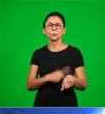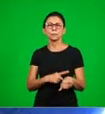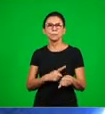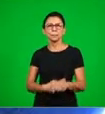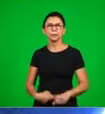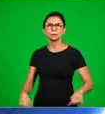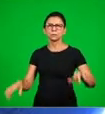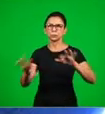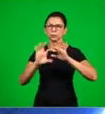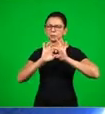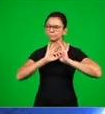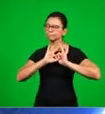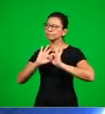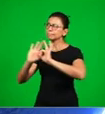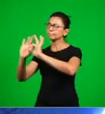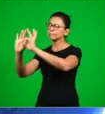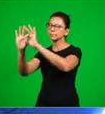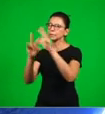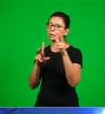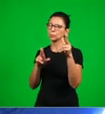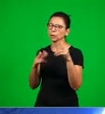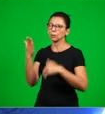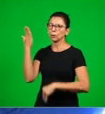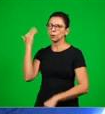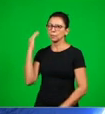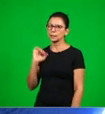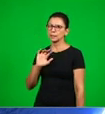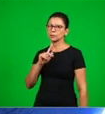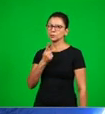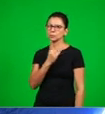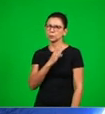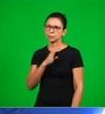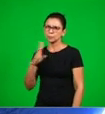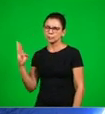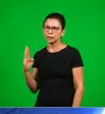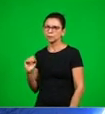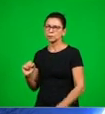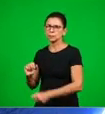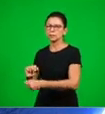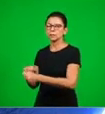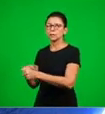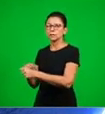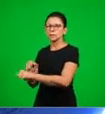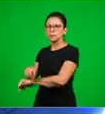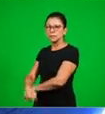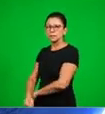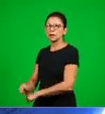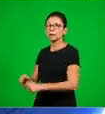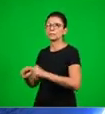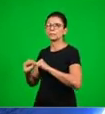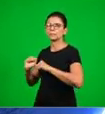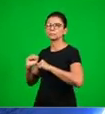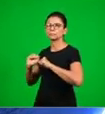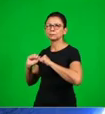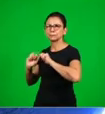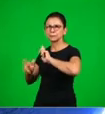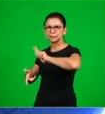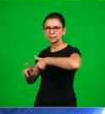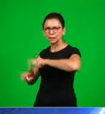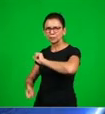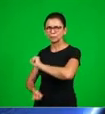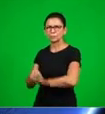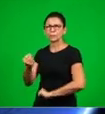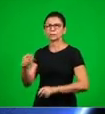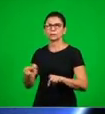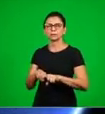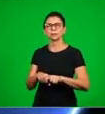e comunhão, como viveram os hebreus na saída do Egito e os discípulos com o Senhor Jesus na véspera de sua morte